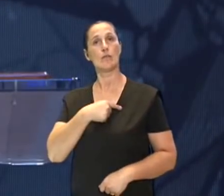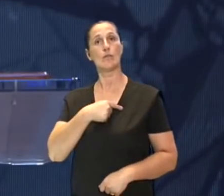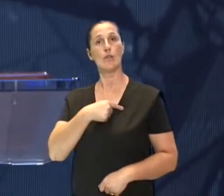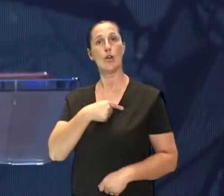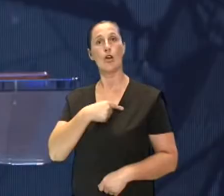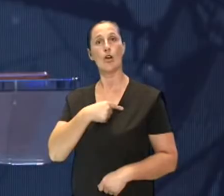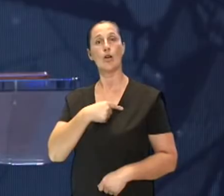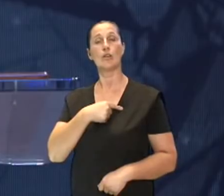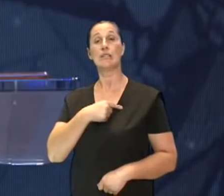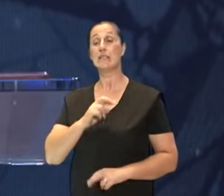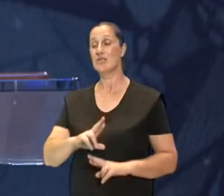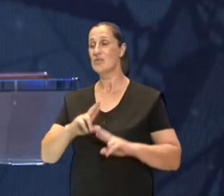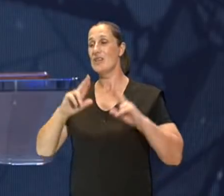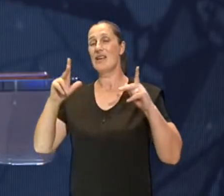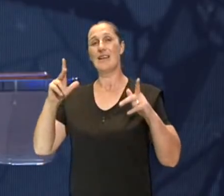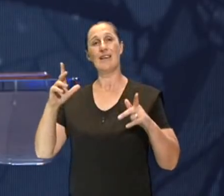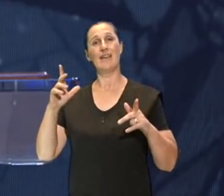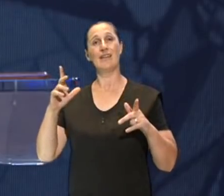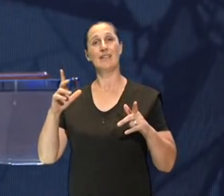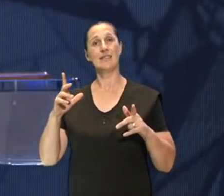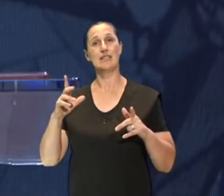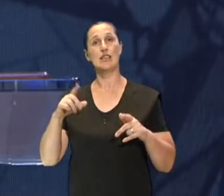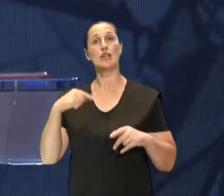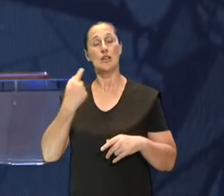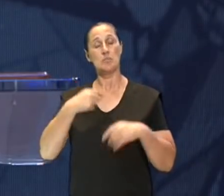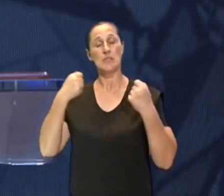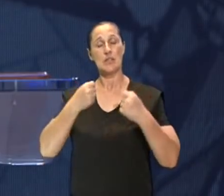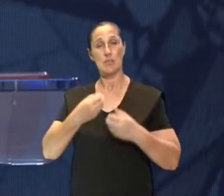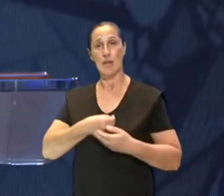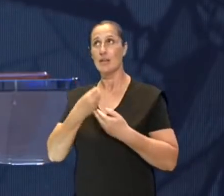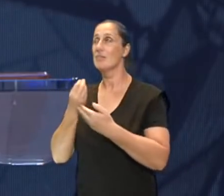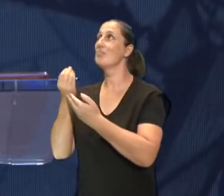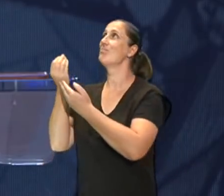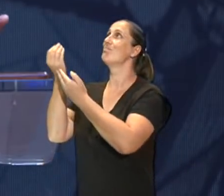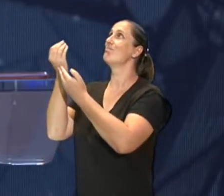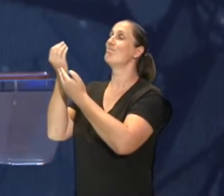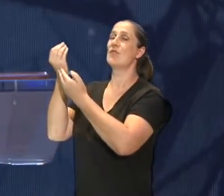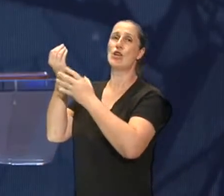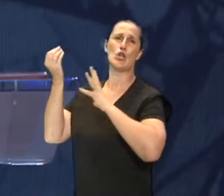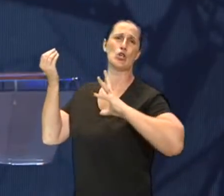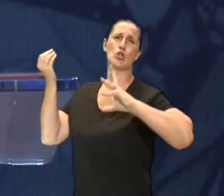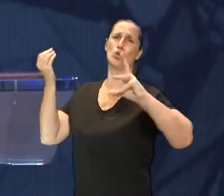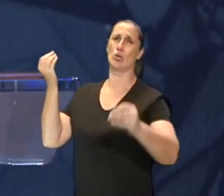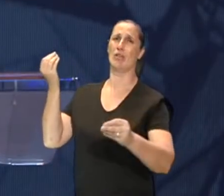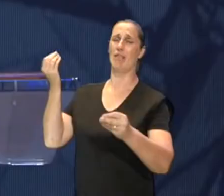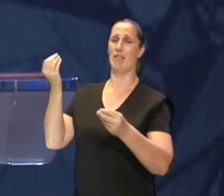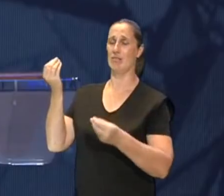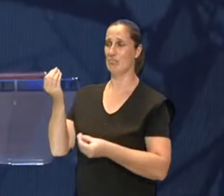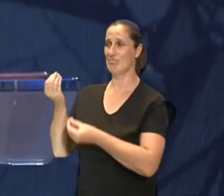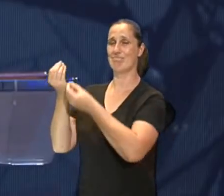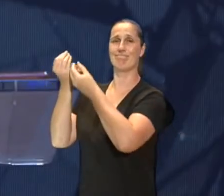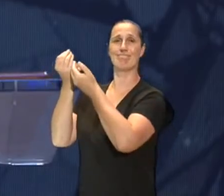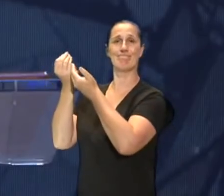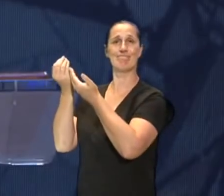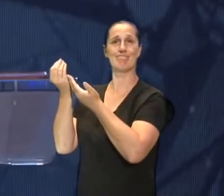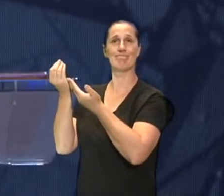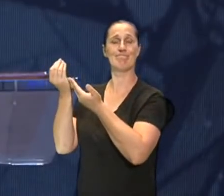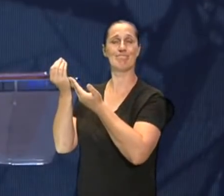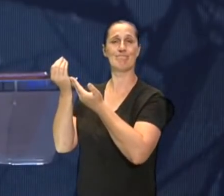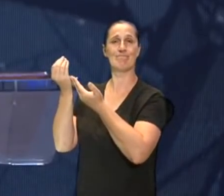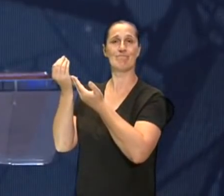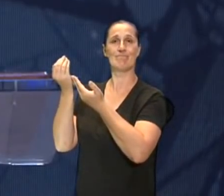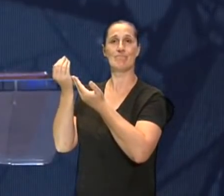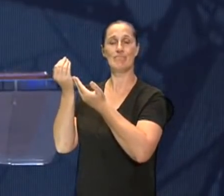Deus pede de nós uma entrega total, absoluta, sem limites.